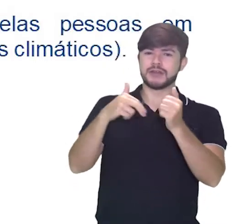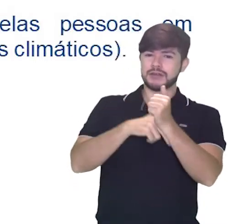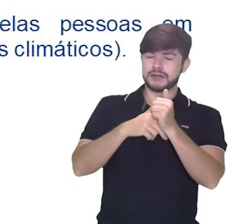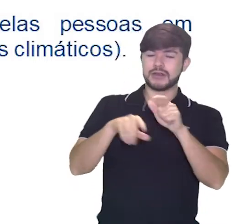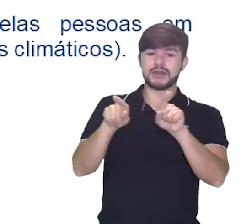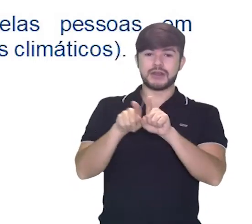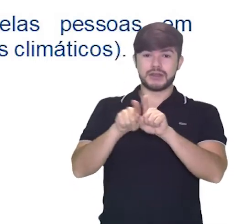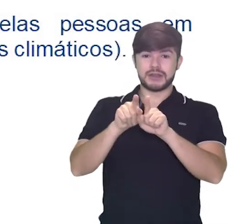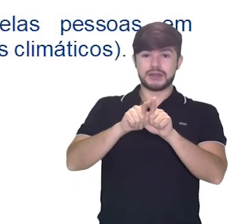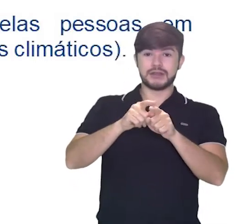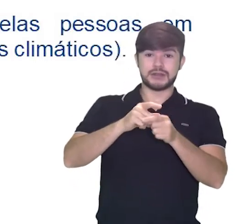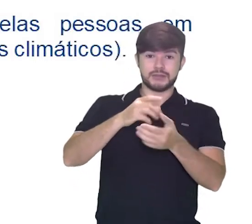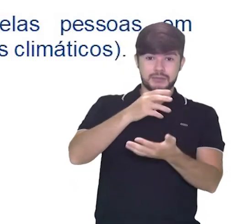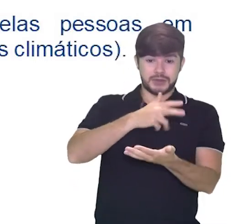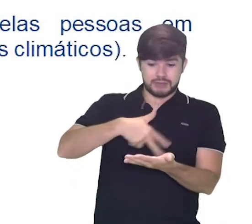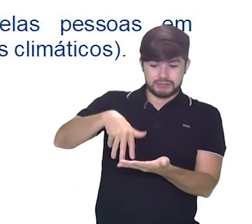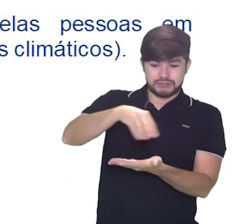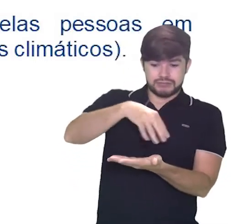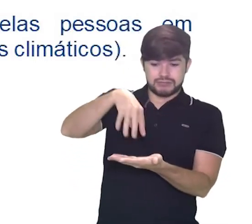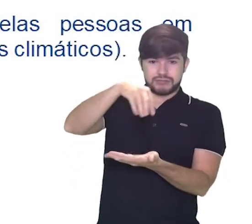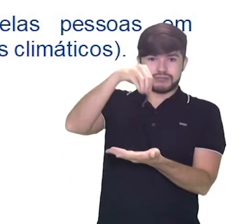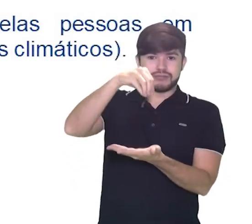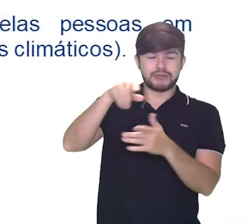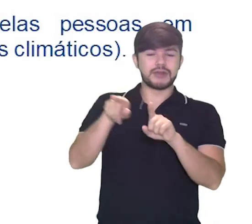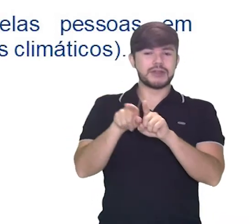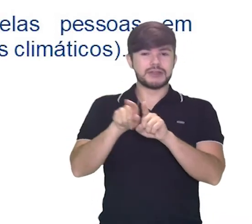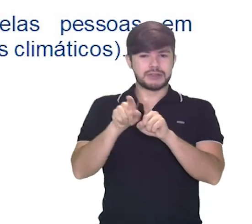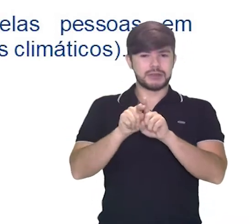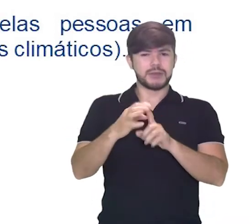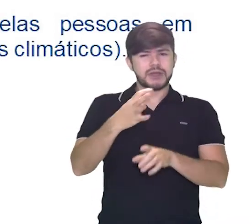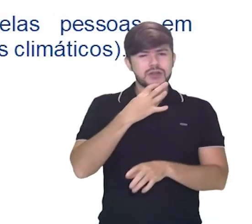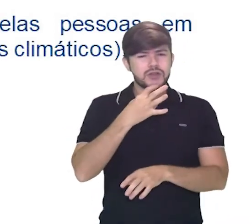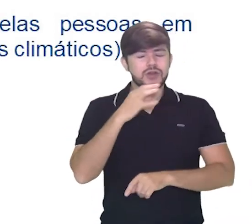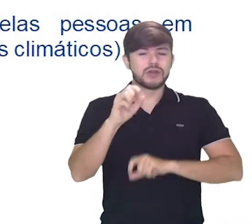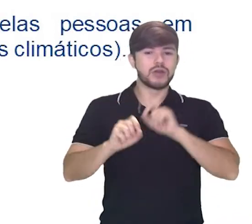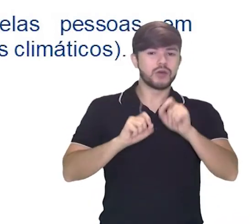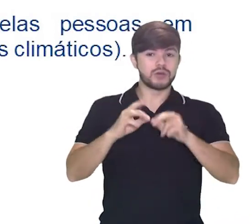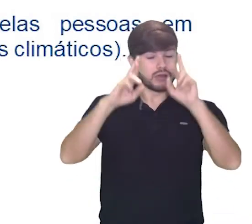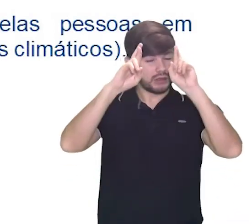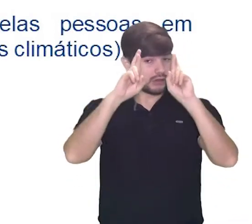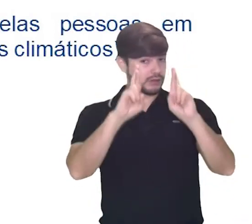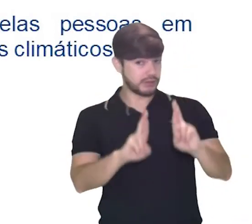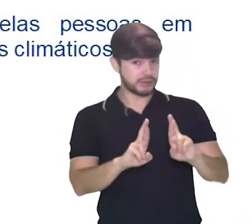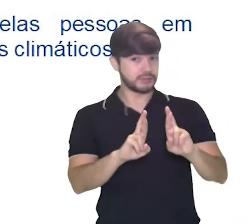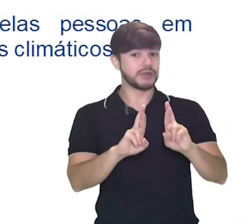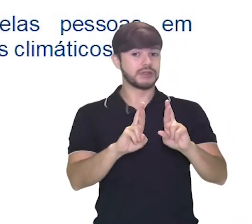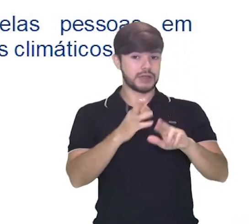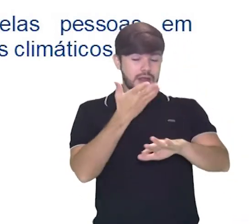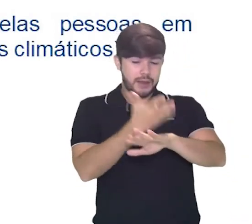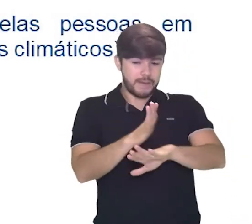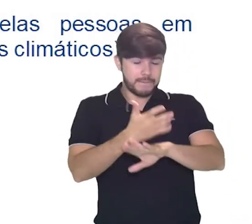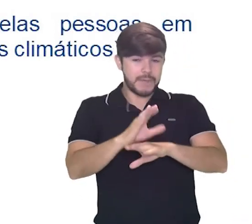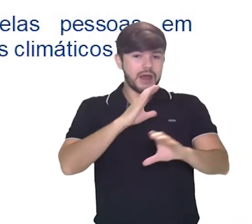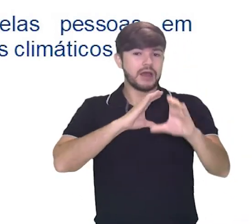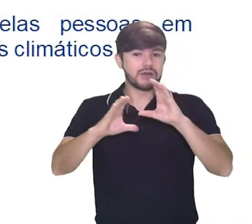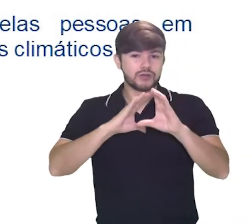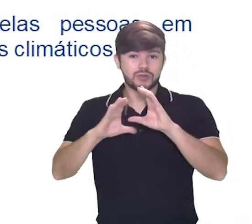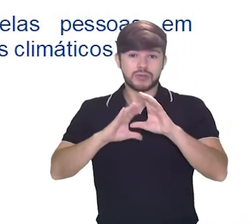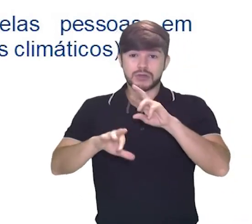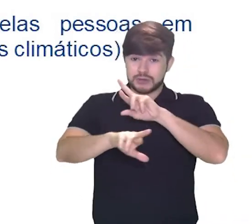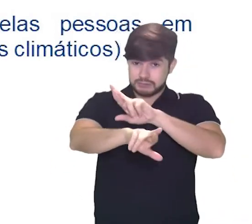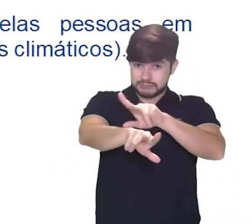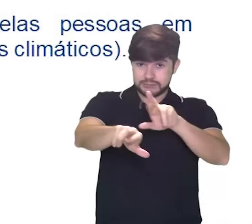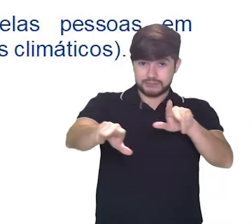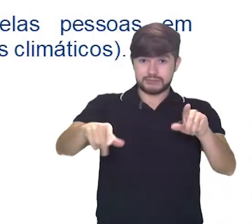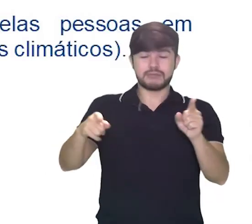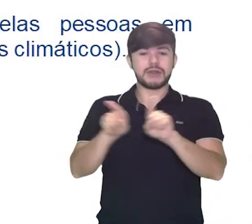conhecimento em místicas e espiritualidades, onde nós temos a competência e habilidade em reconhecer, respeitar as